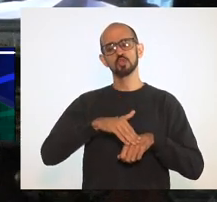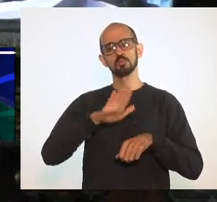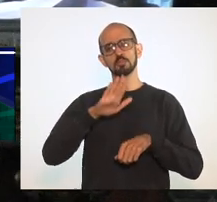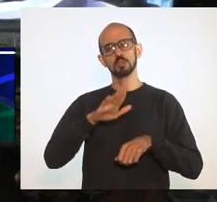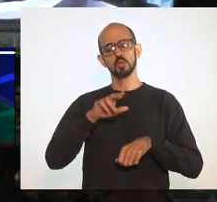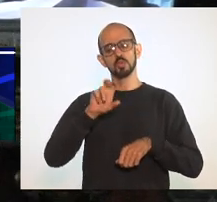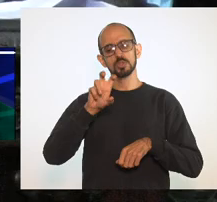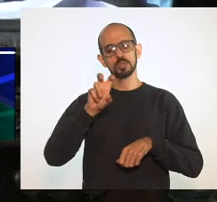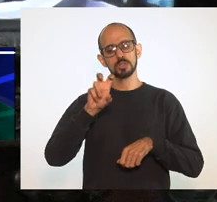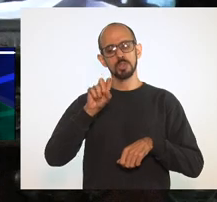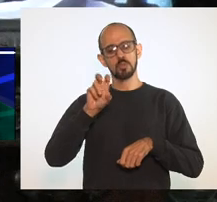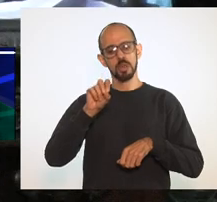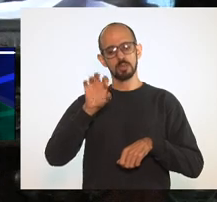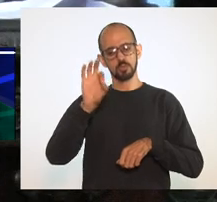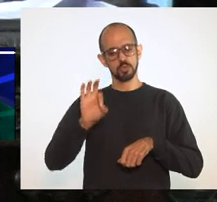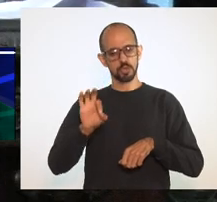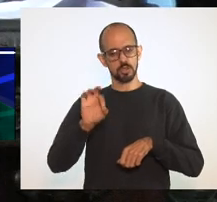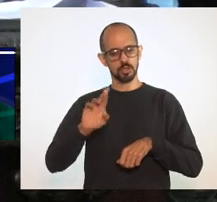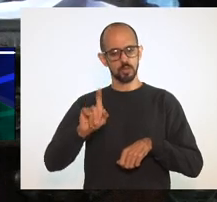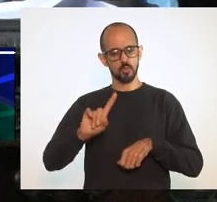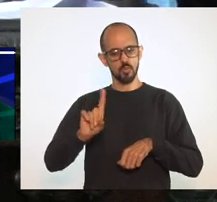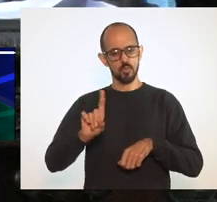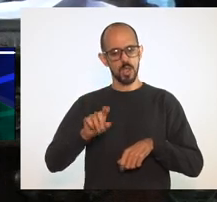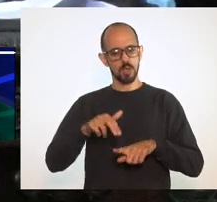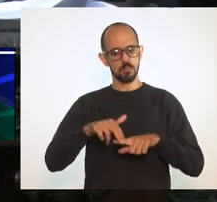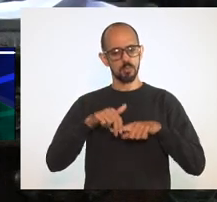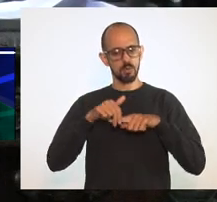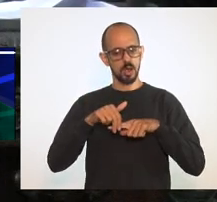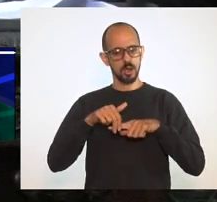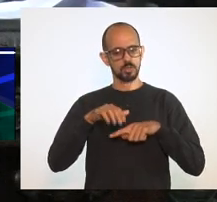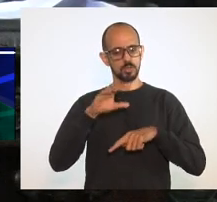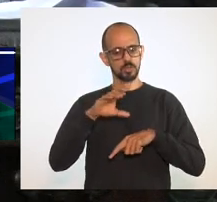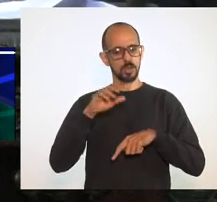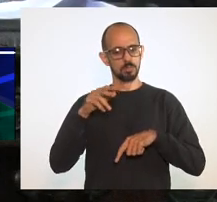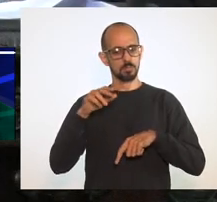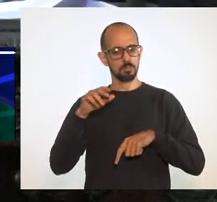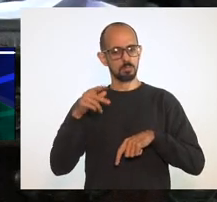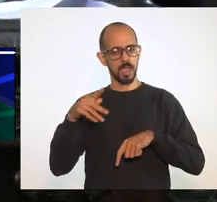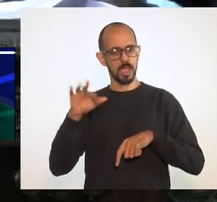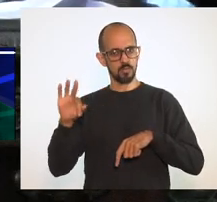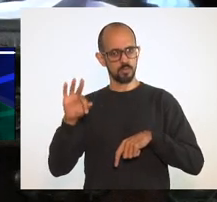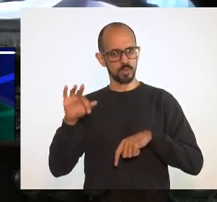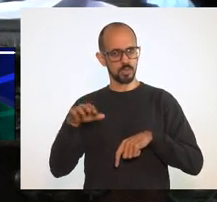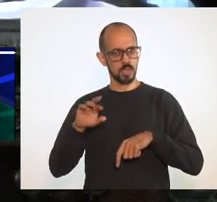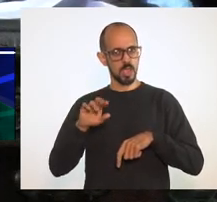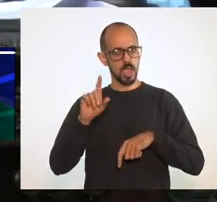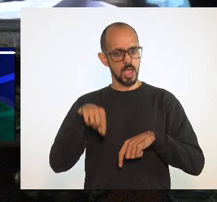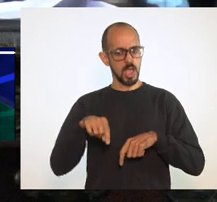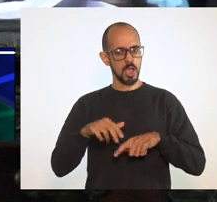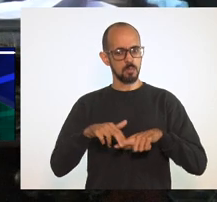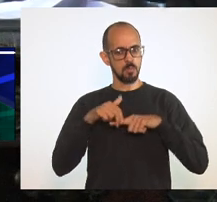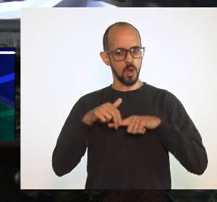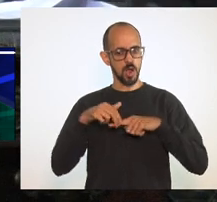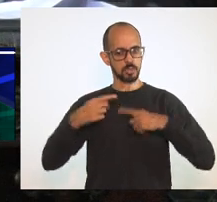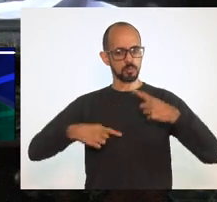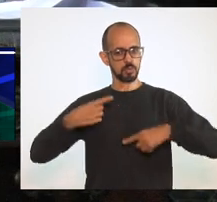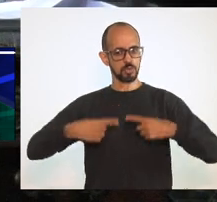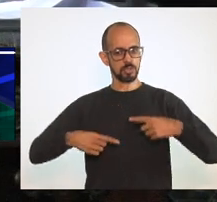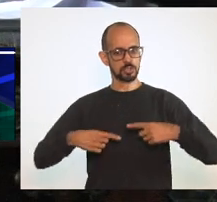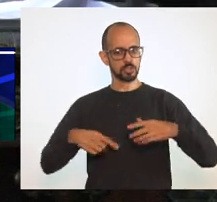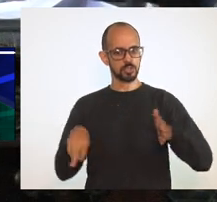ICMS. O ICMS é diferenciado, é verdade, mas sim, mais de 50% foi pela política adotada pela